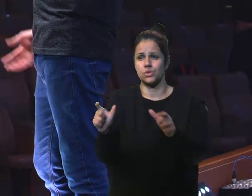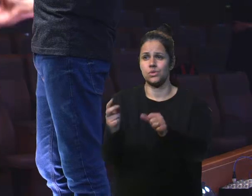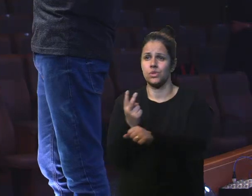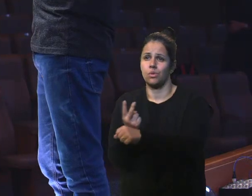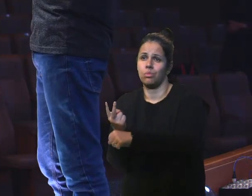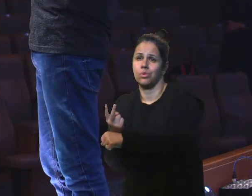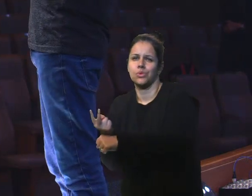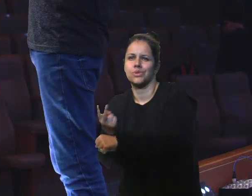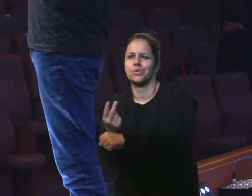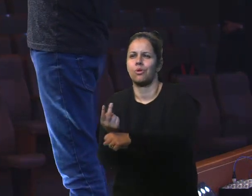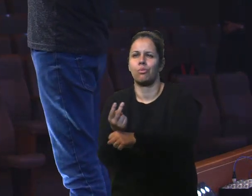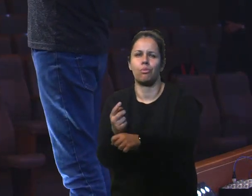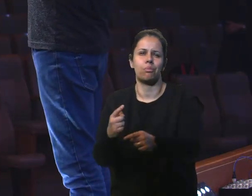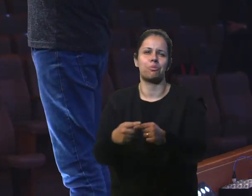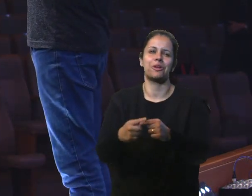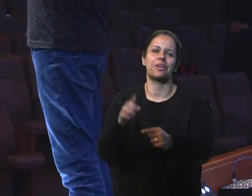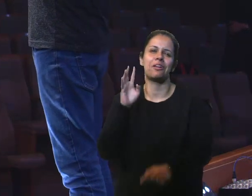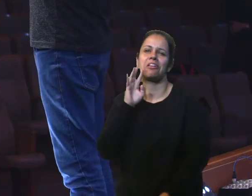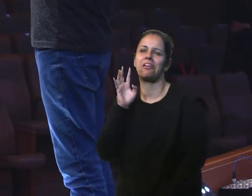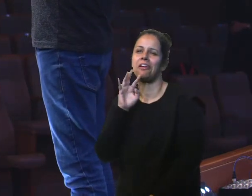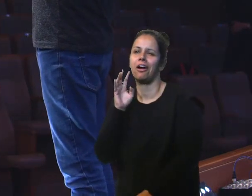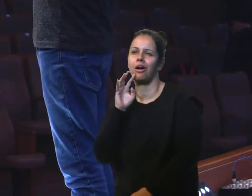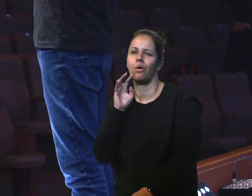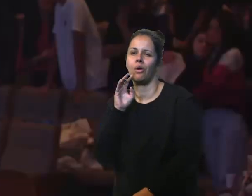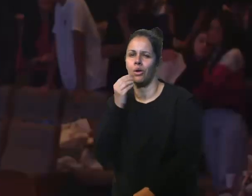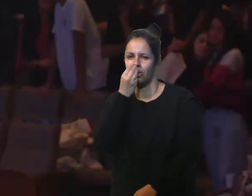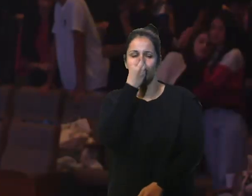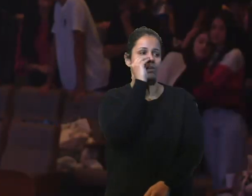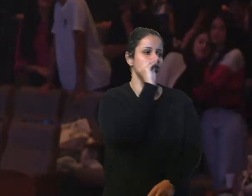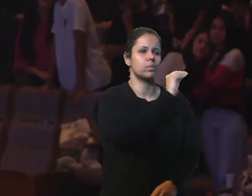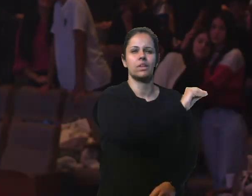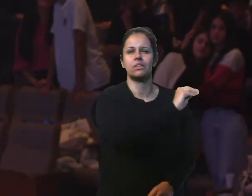O Senhor quer aqueles que estão dispostos a segui-lo de verdade.